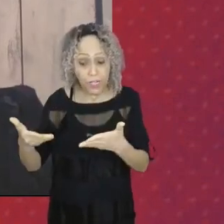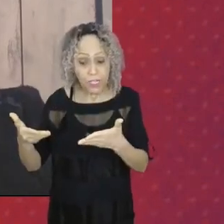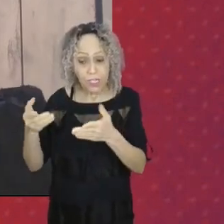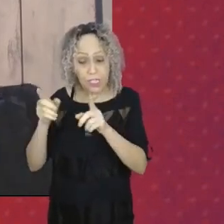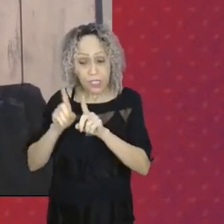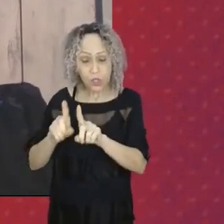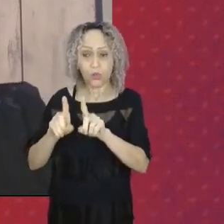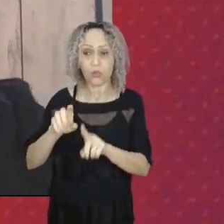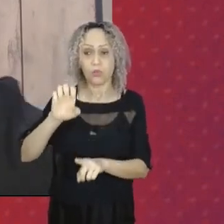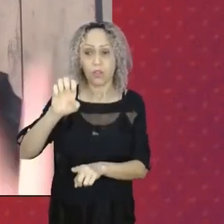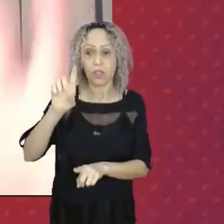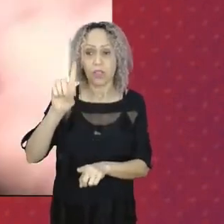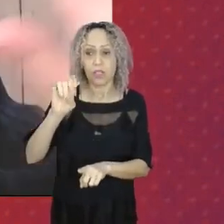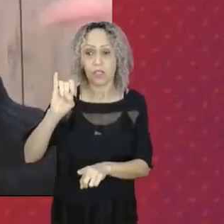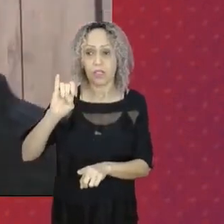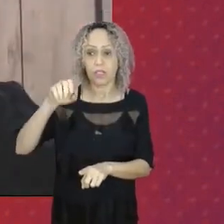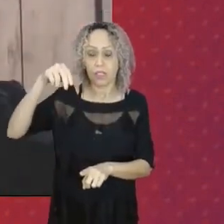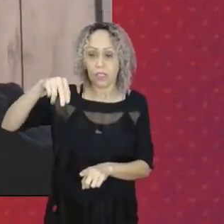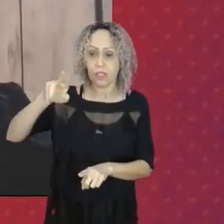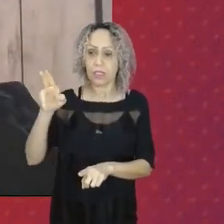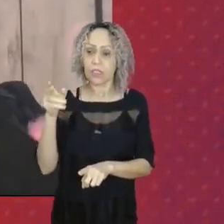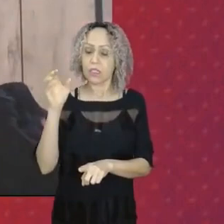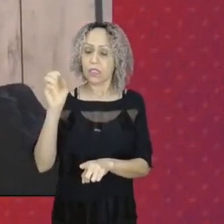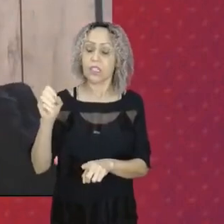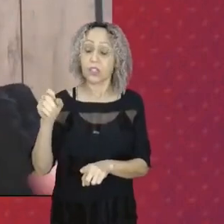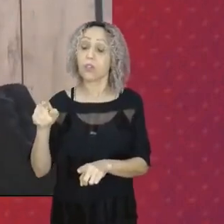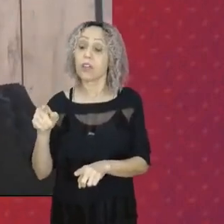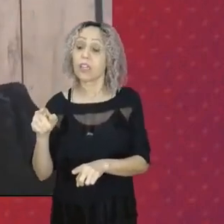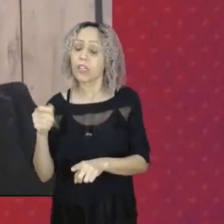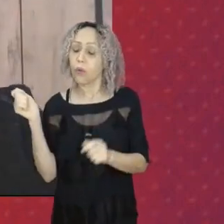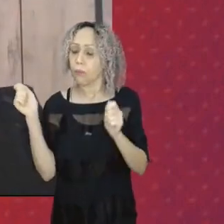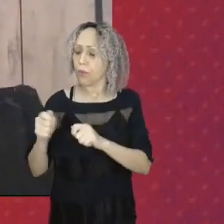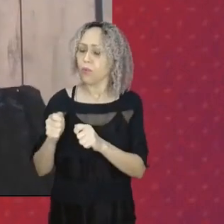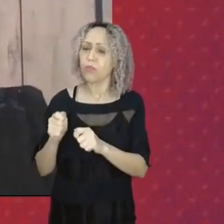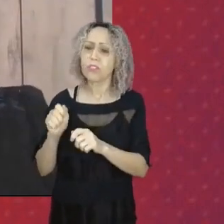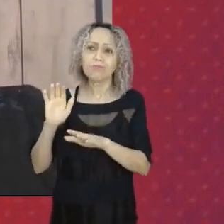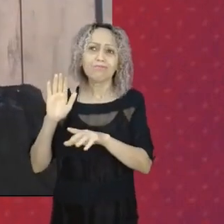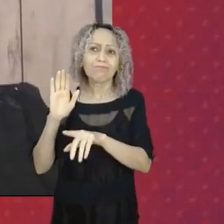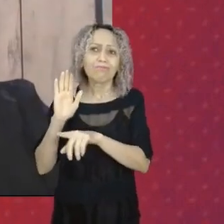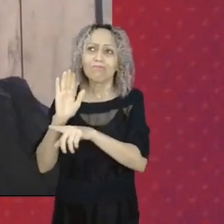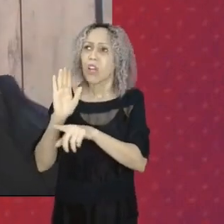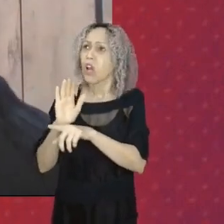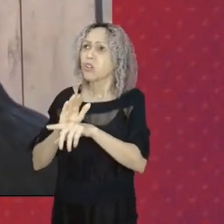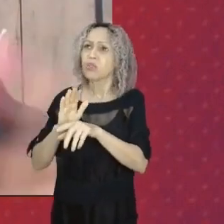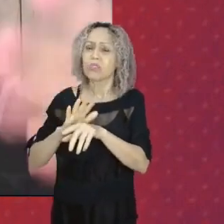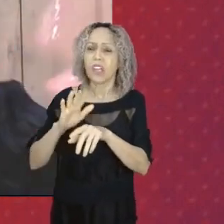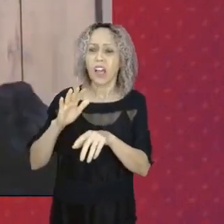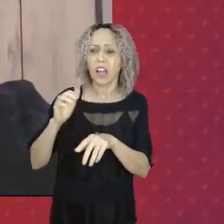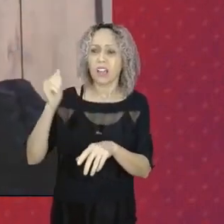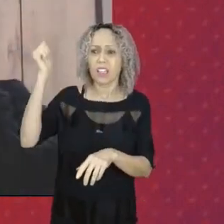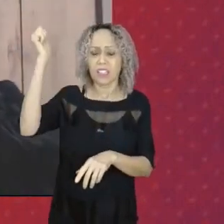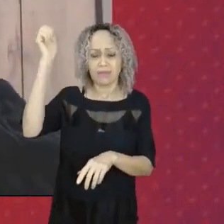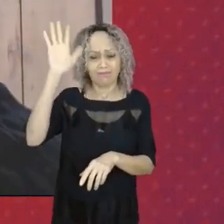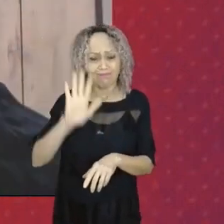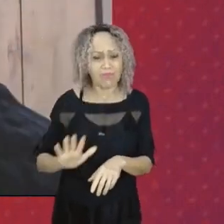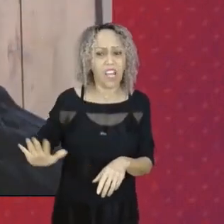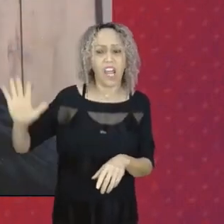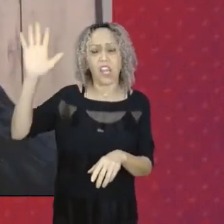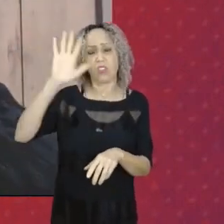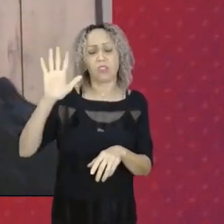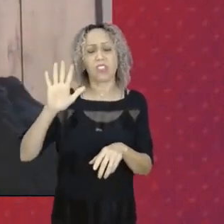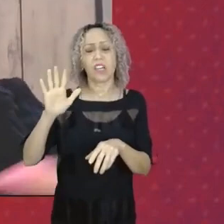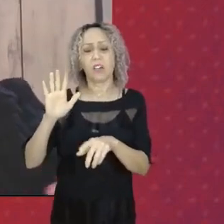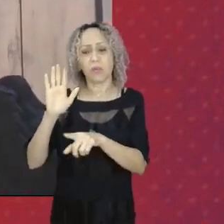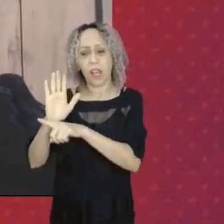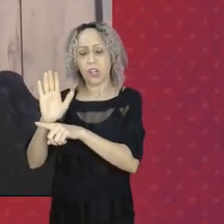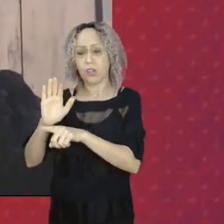com que Araraquara se tornasse referência nacional do que tange a comunidade LGBT. Onde nós chamamos conferências